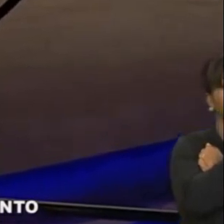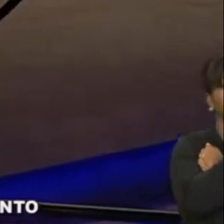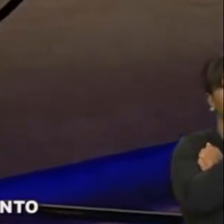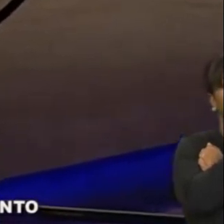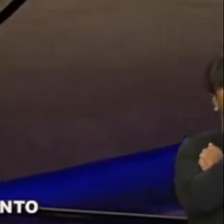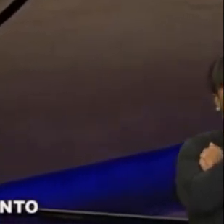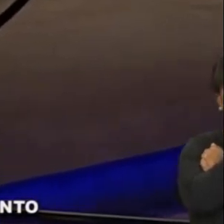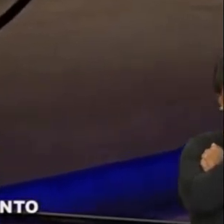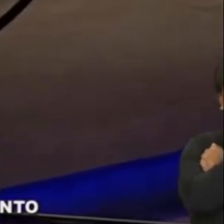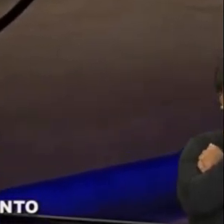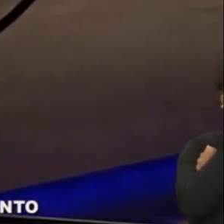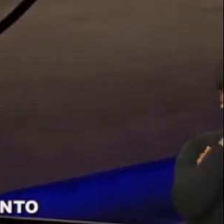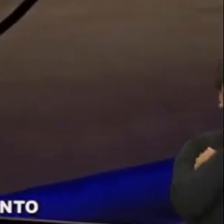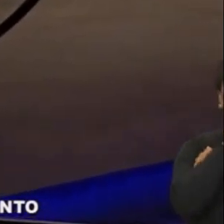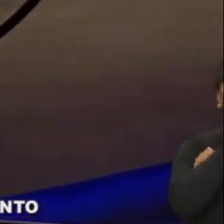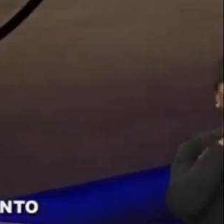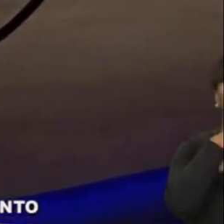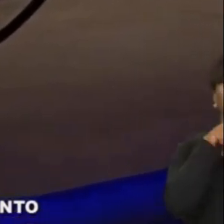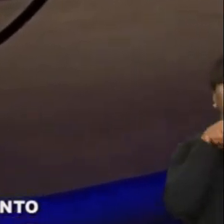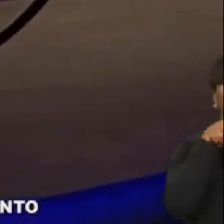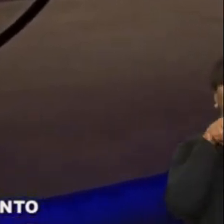Tenha paz.